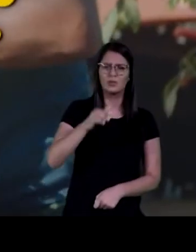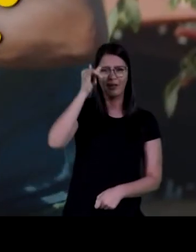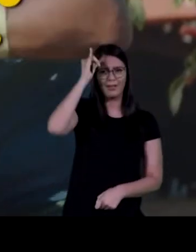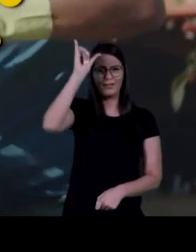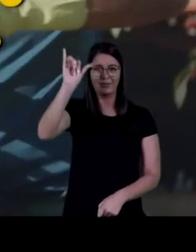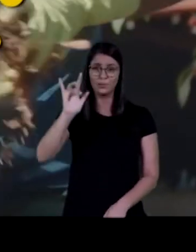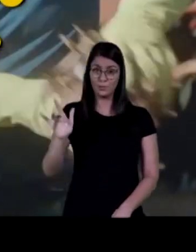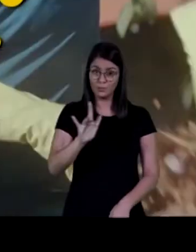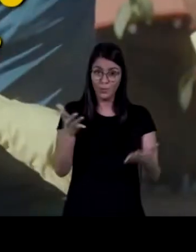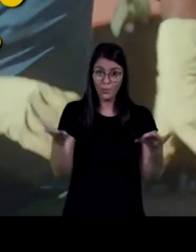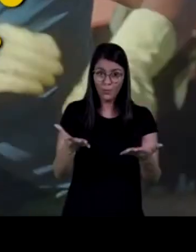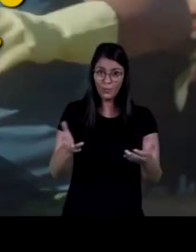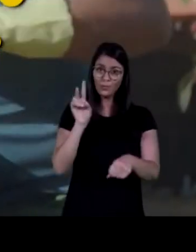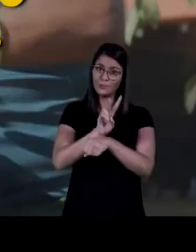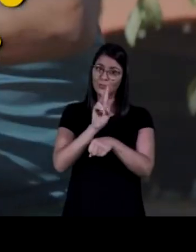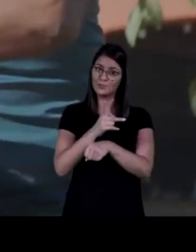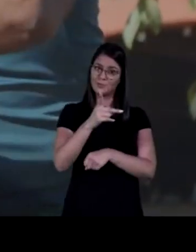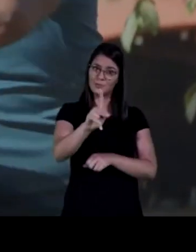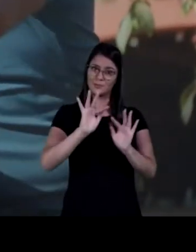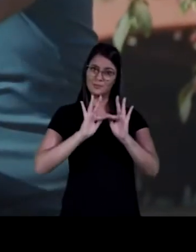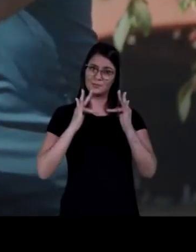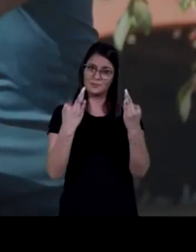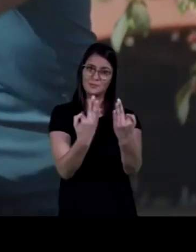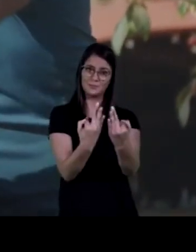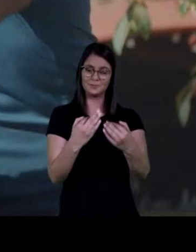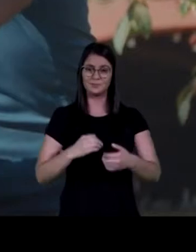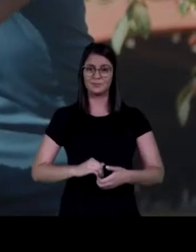você, já combateu o mosquito hoje? Proteja a sua família.